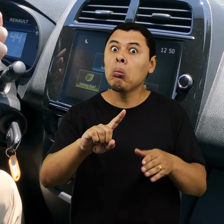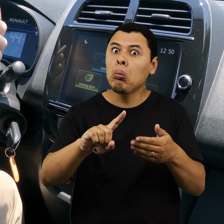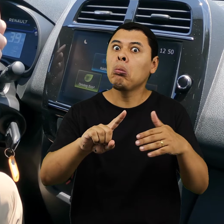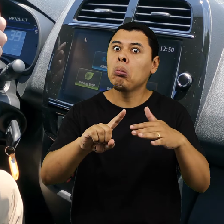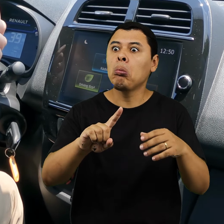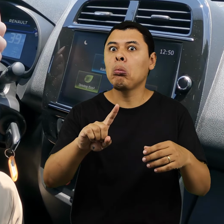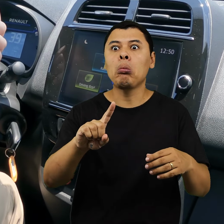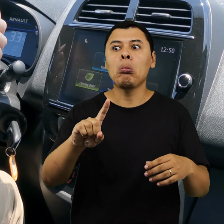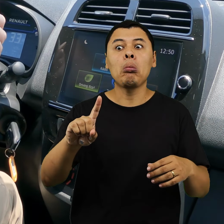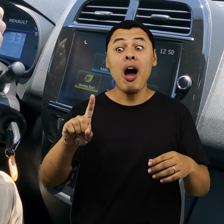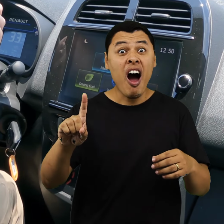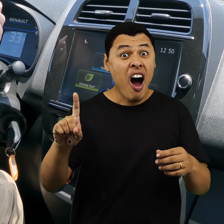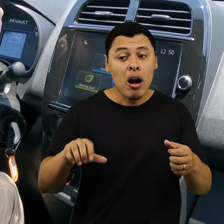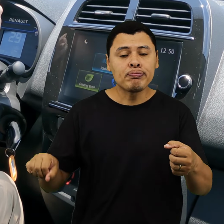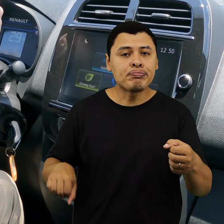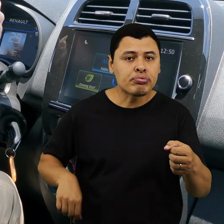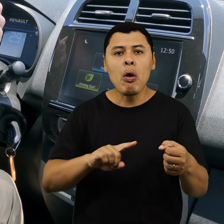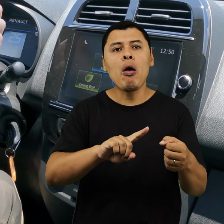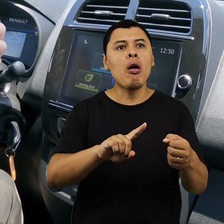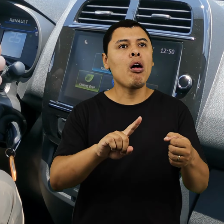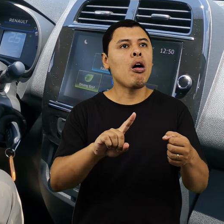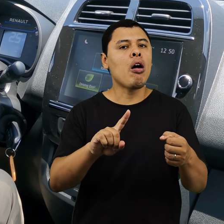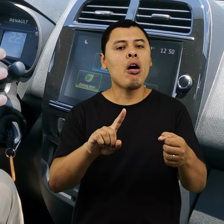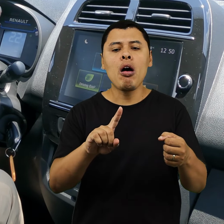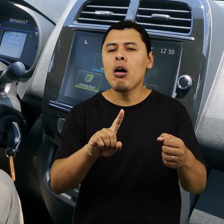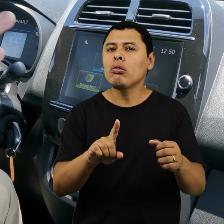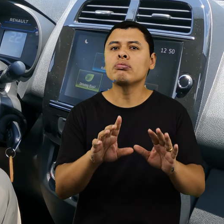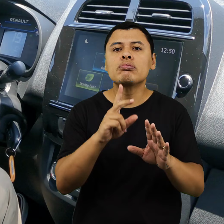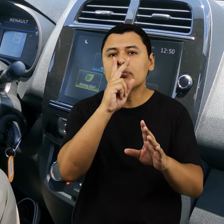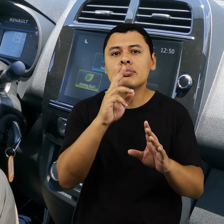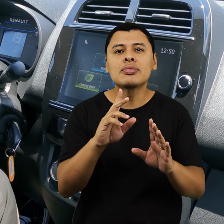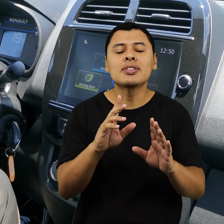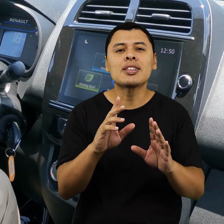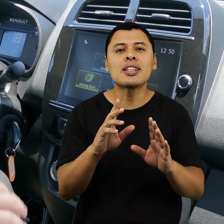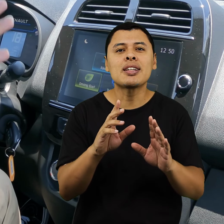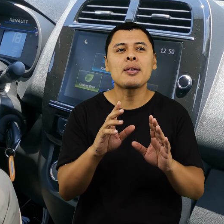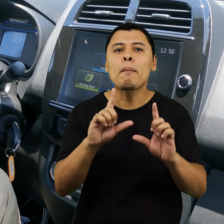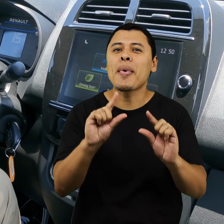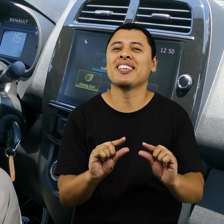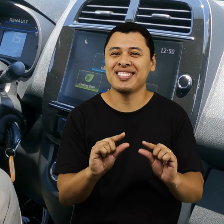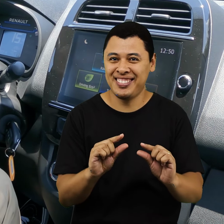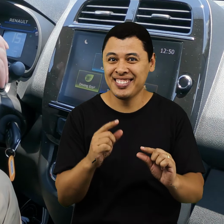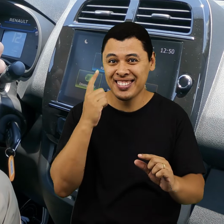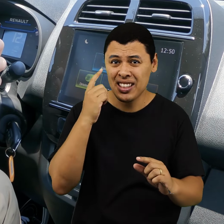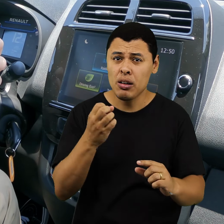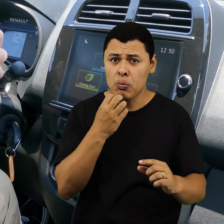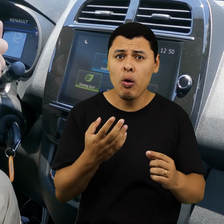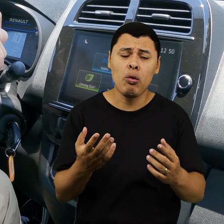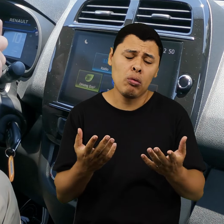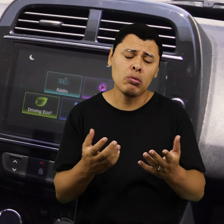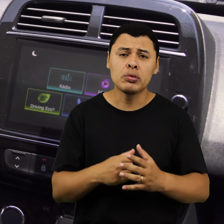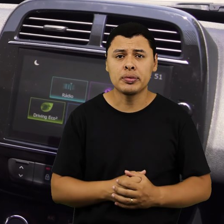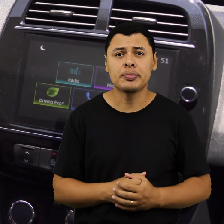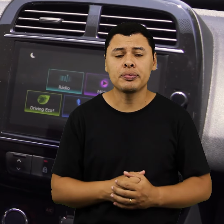alto, né? Então tudo isso corrobora para você ter um carro que vai ser mais perturbado aerodinamicamente, ou mesmo com ondulações e coisas do